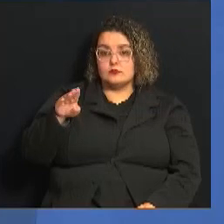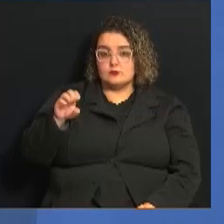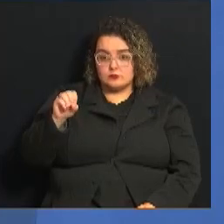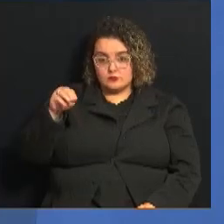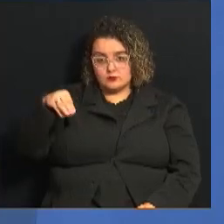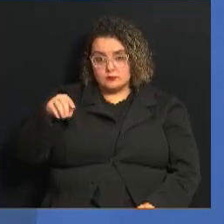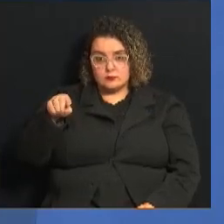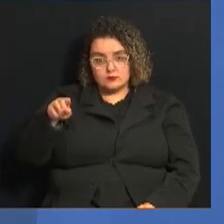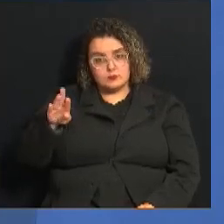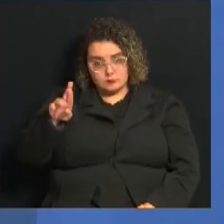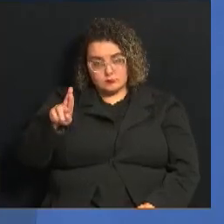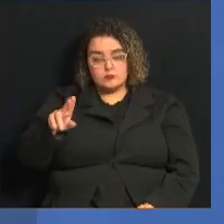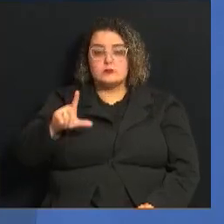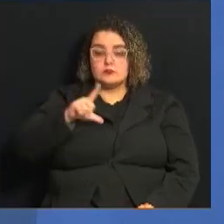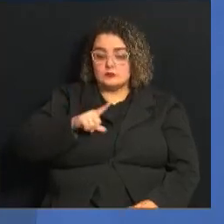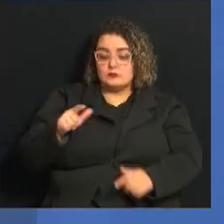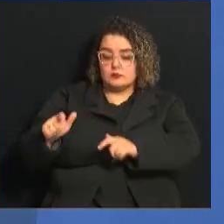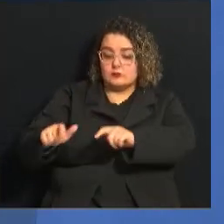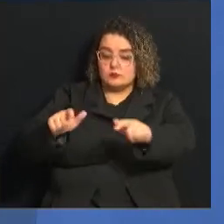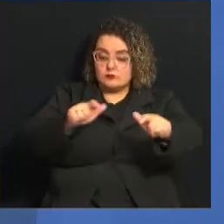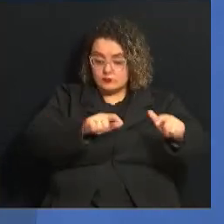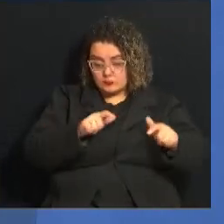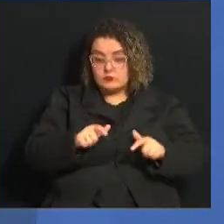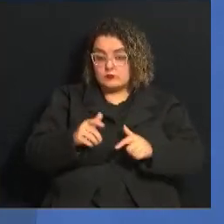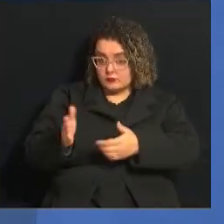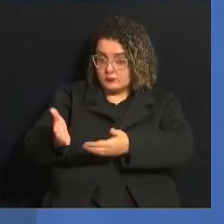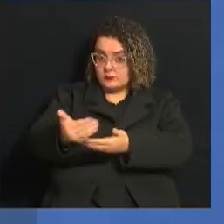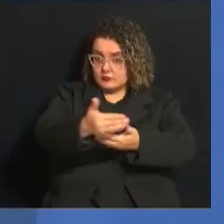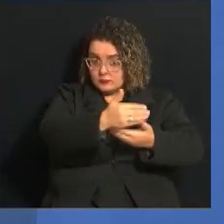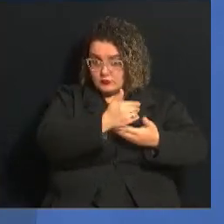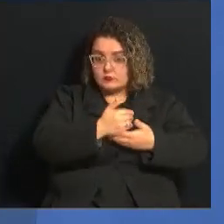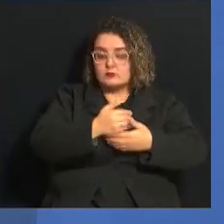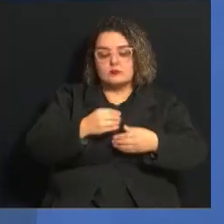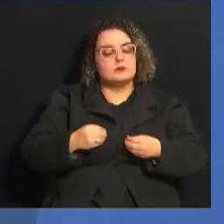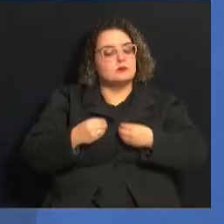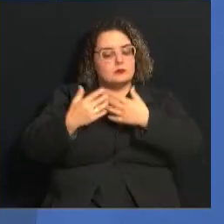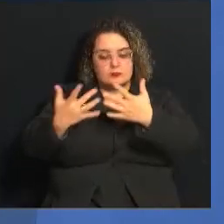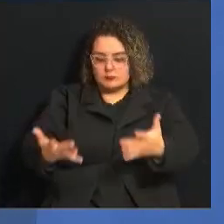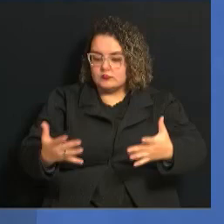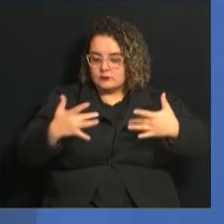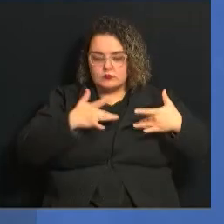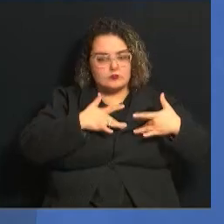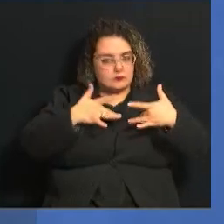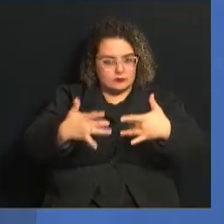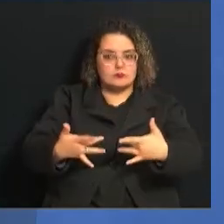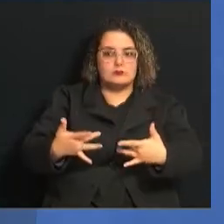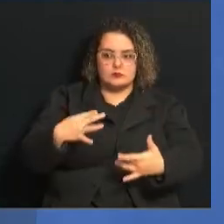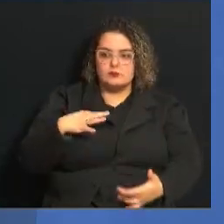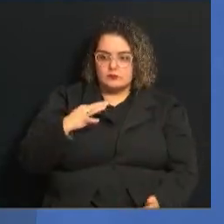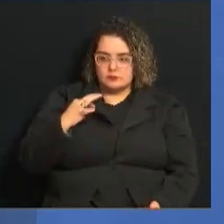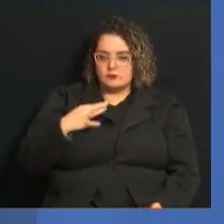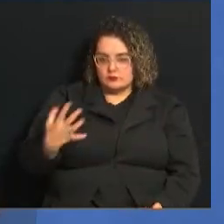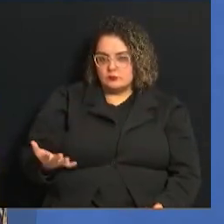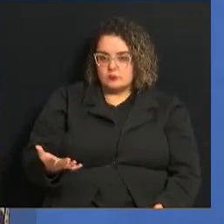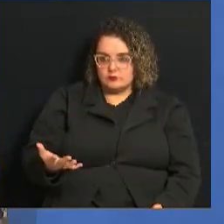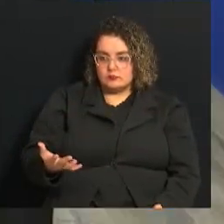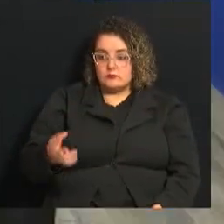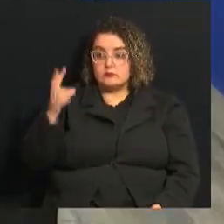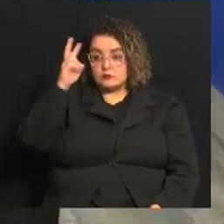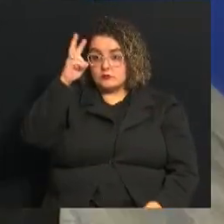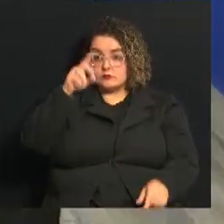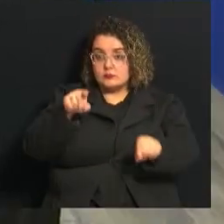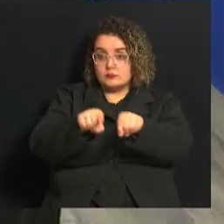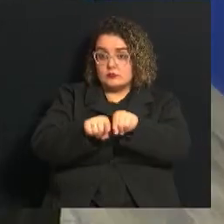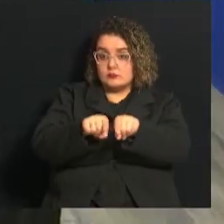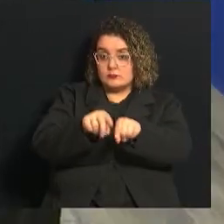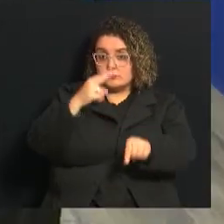quais são os postos de arrecadação que você pode deixar ali o seu agasalho seu cobertor a sua roupa a gente lembra inclusive Gabriel que